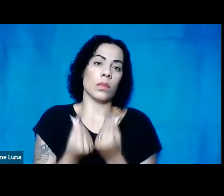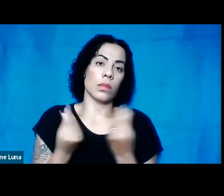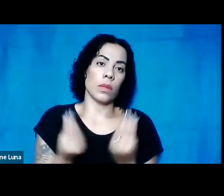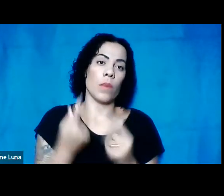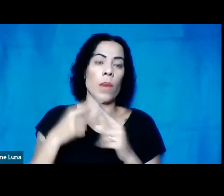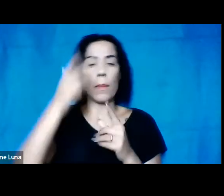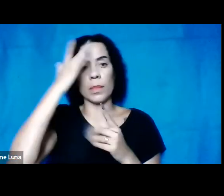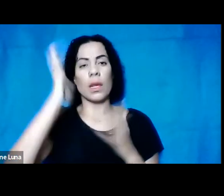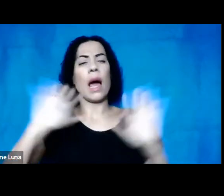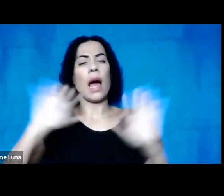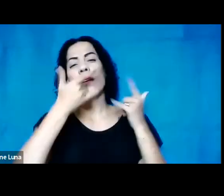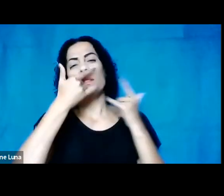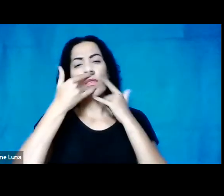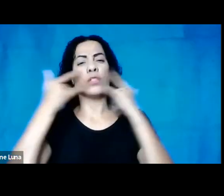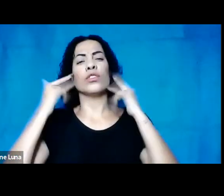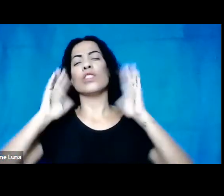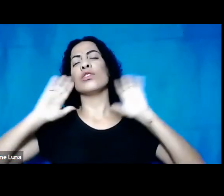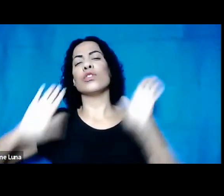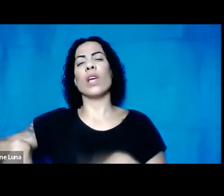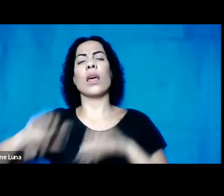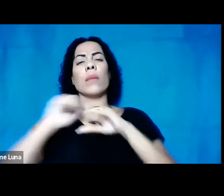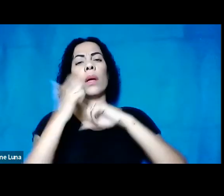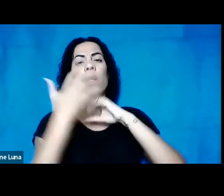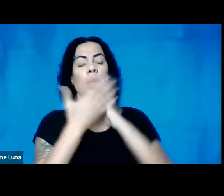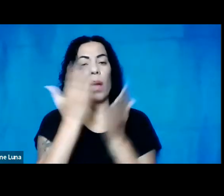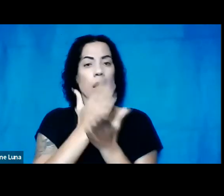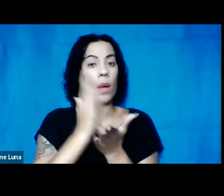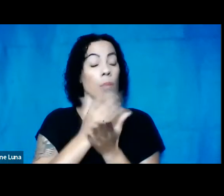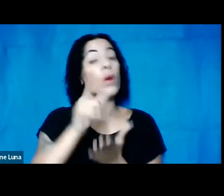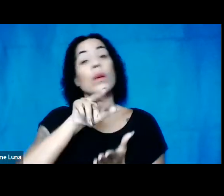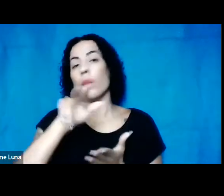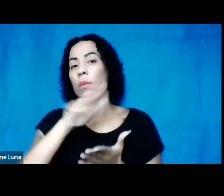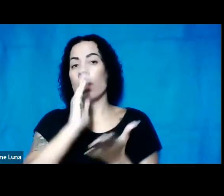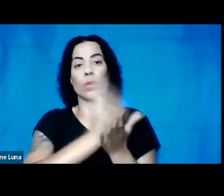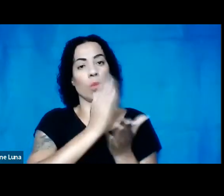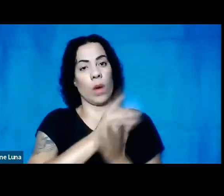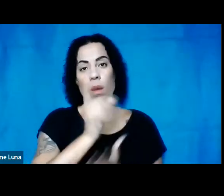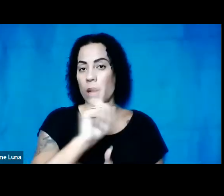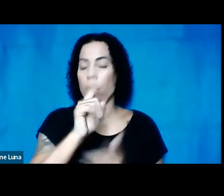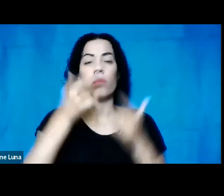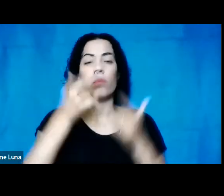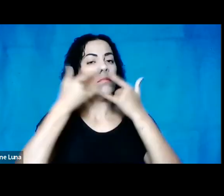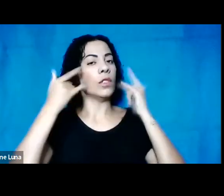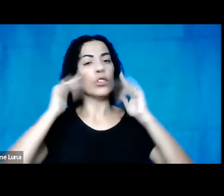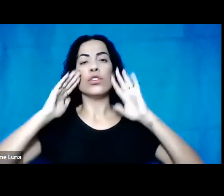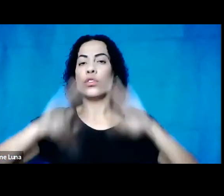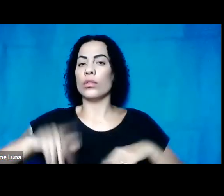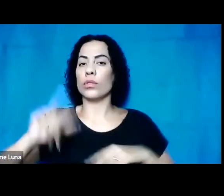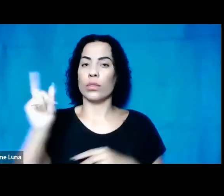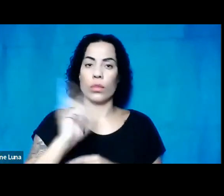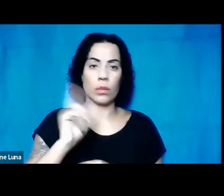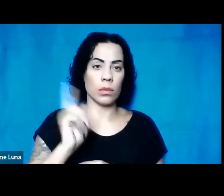tirar a máscara, a pandemia acabou, e não acabou, não vamos tirar a máscara,